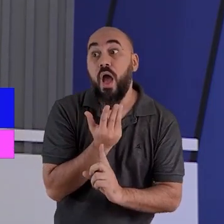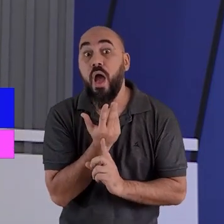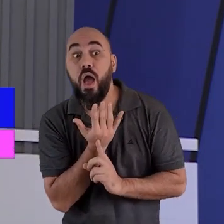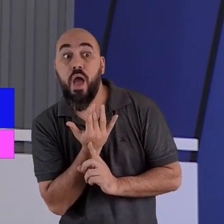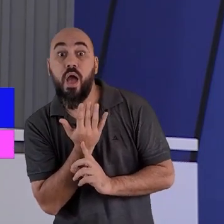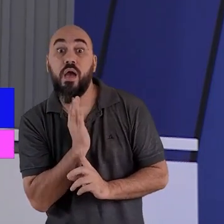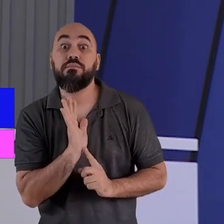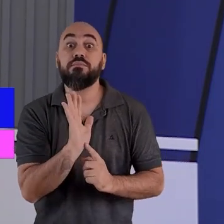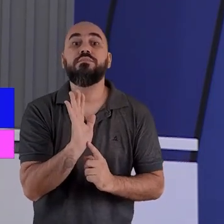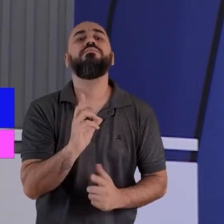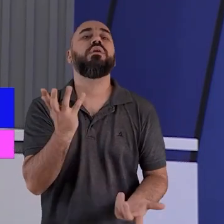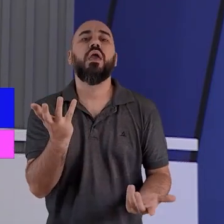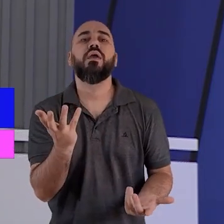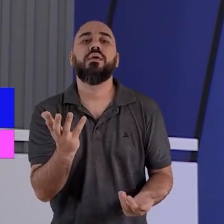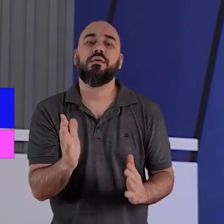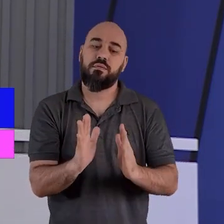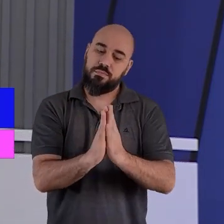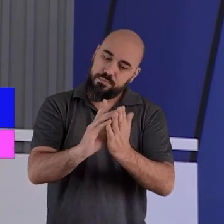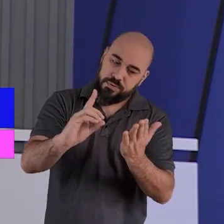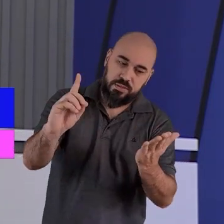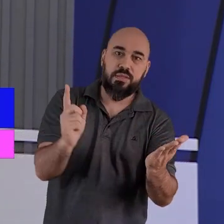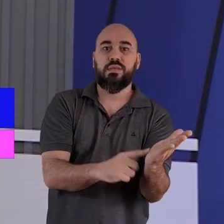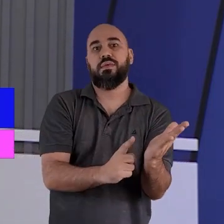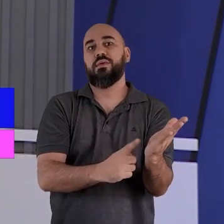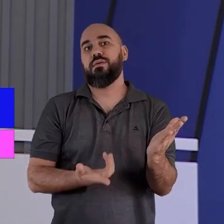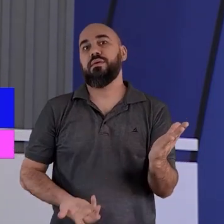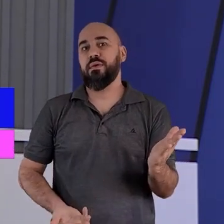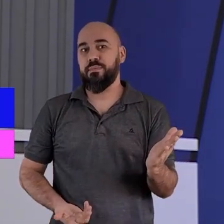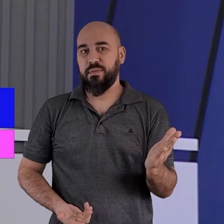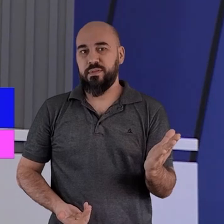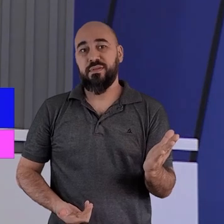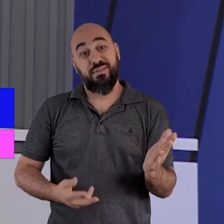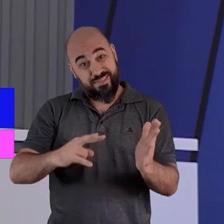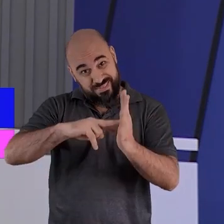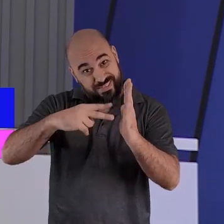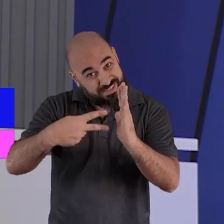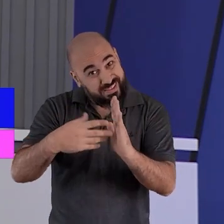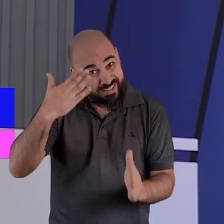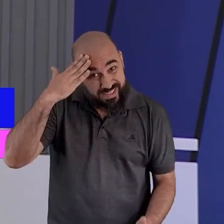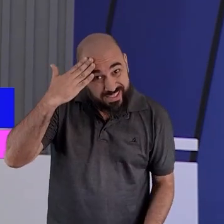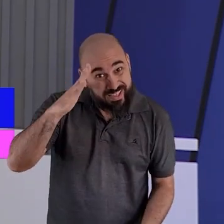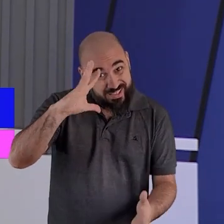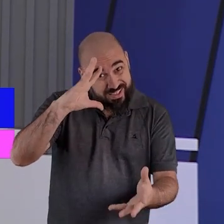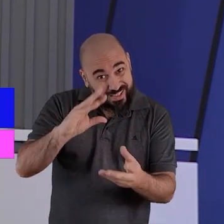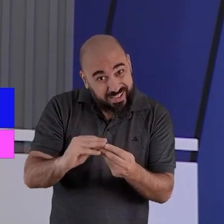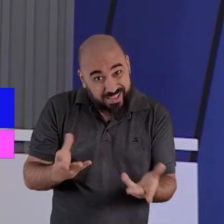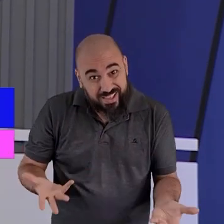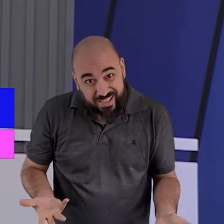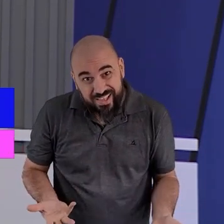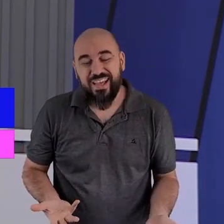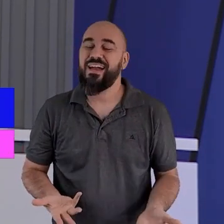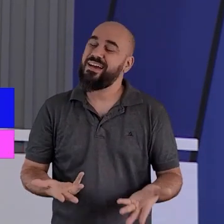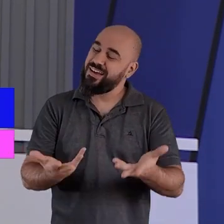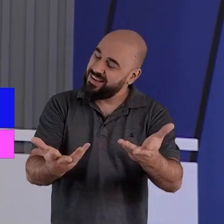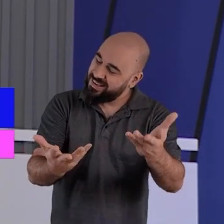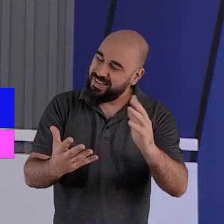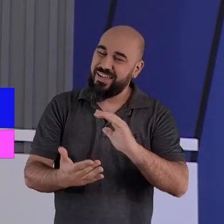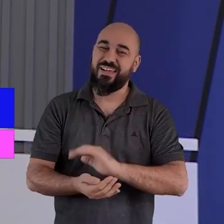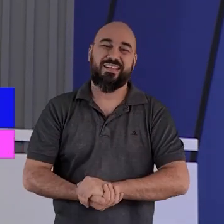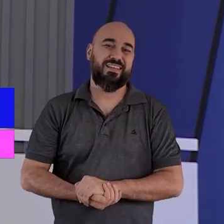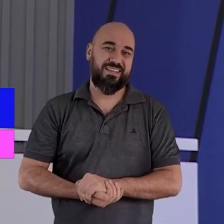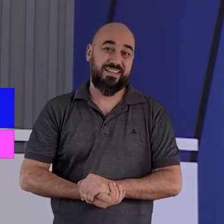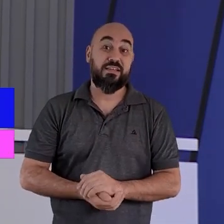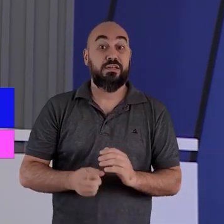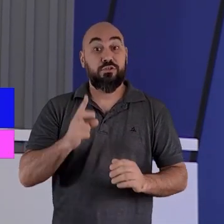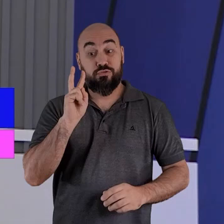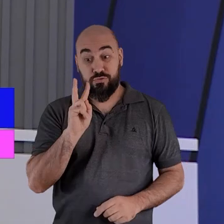está lutando contra a luz de Deus no mundo, a lâmpada de Deus acesa para iluminar o caminho das pessoas. As